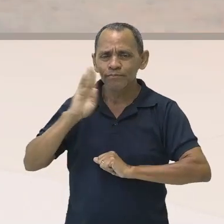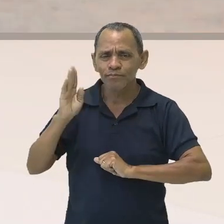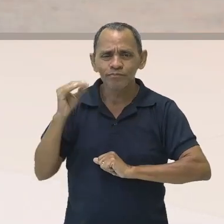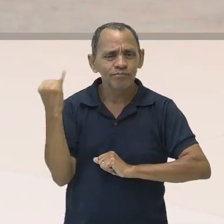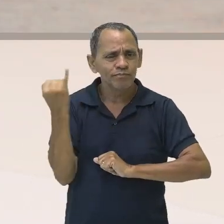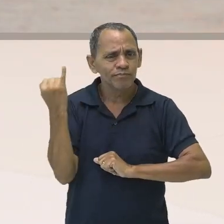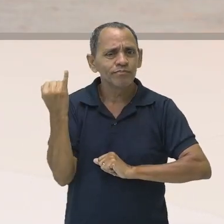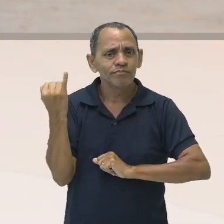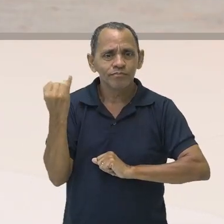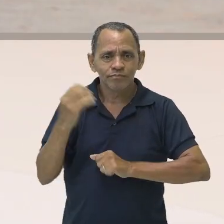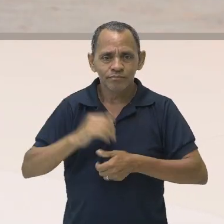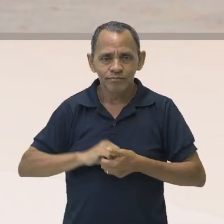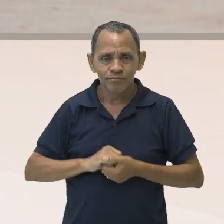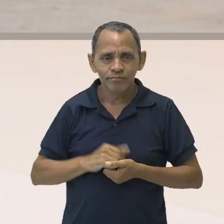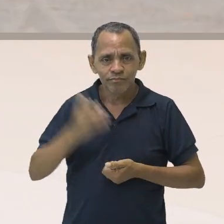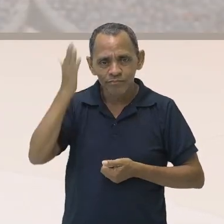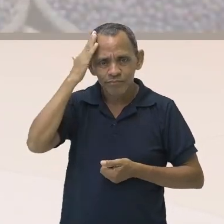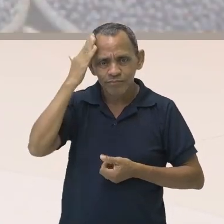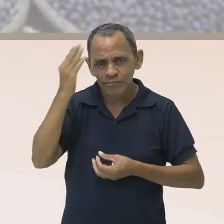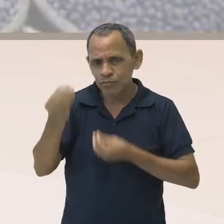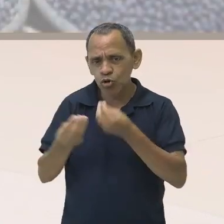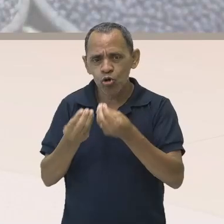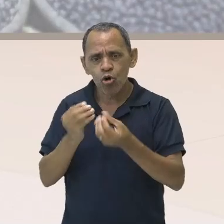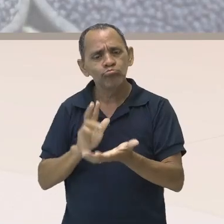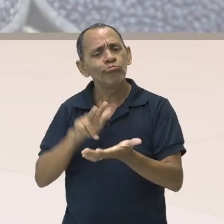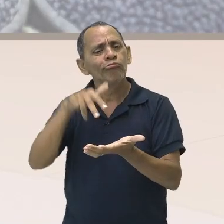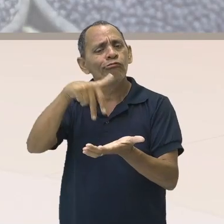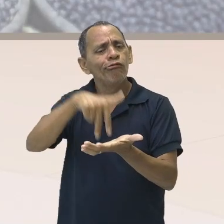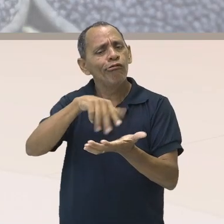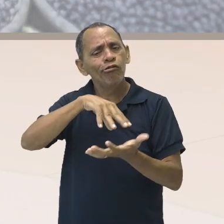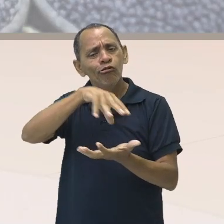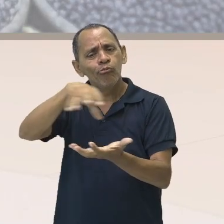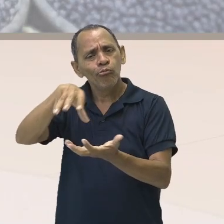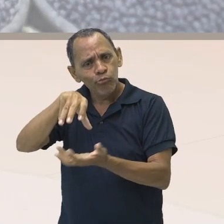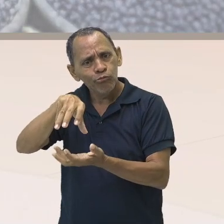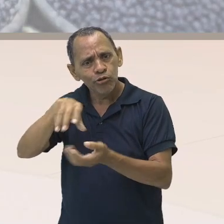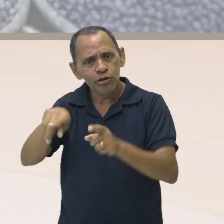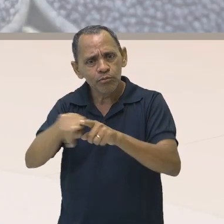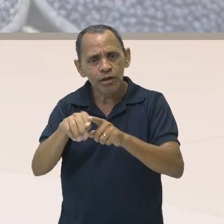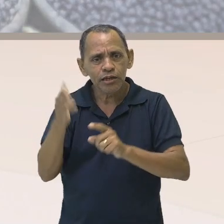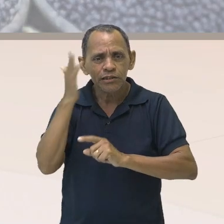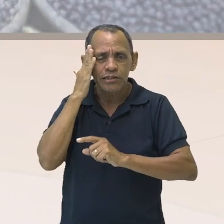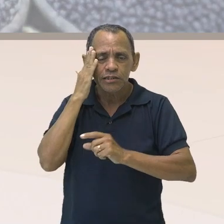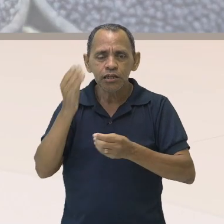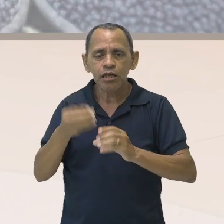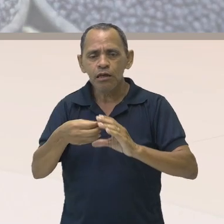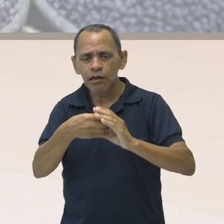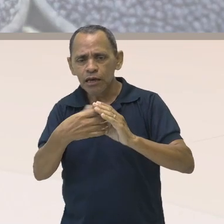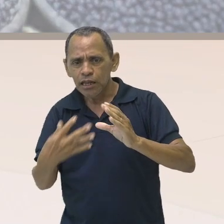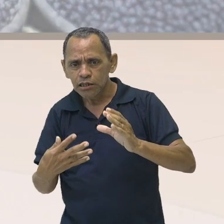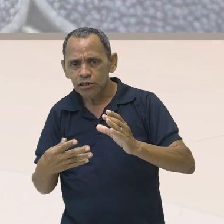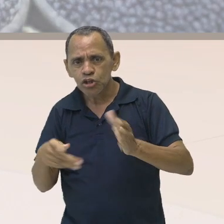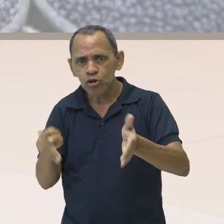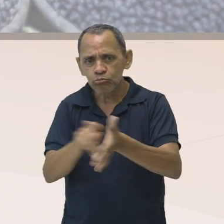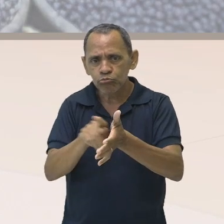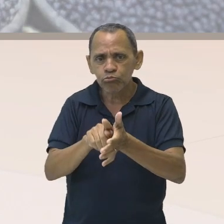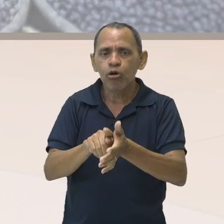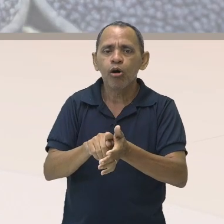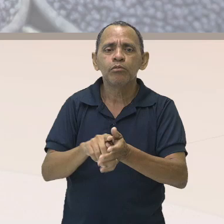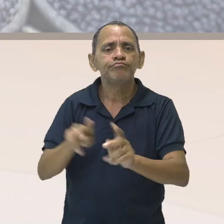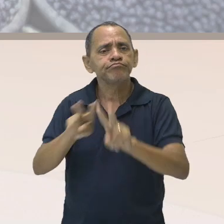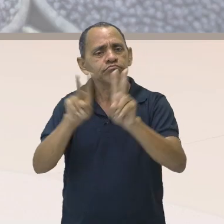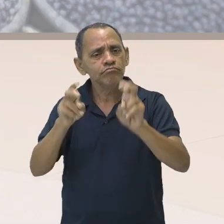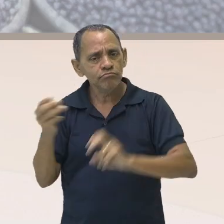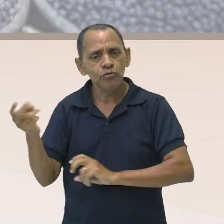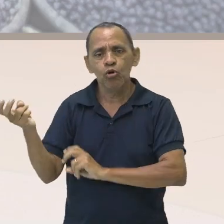poder se colocar no mundo, né, e entender, por exemplo, aspectos como a questão cultural, as